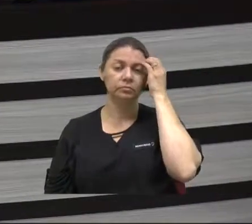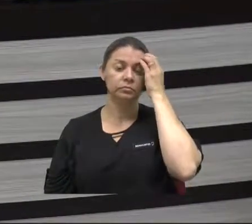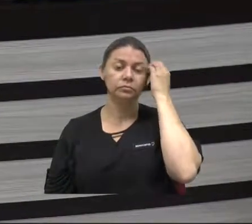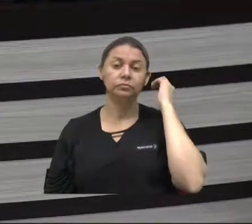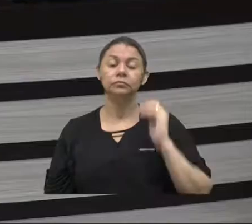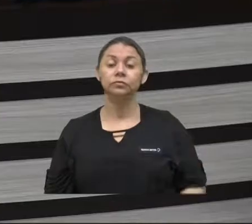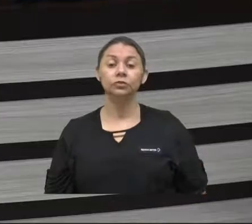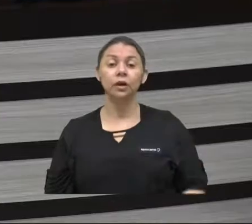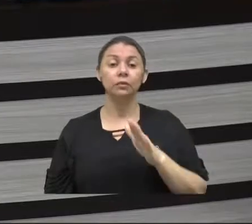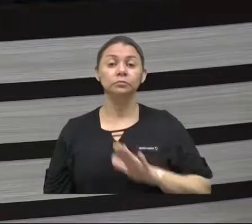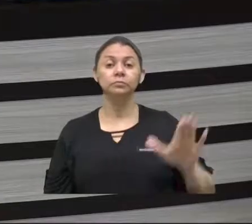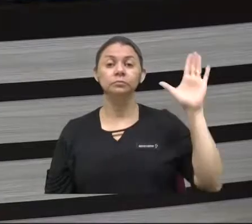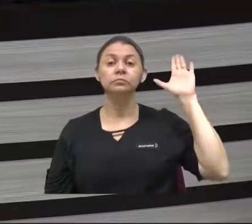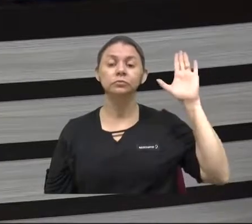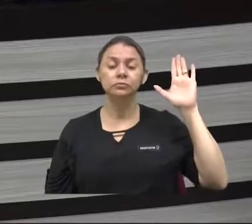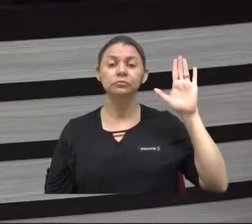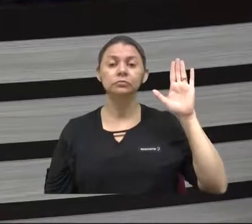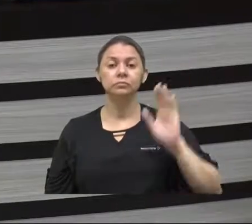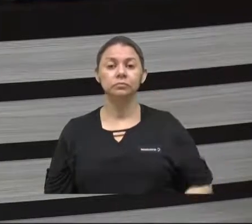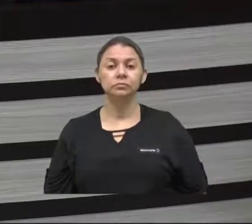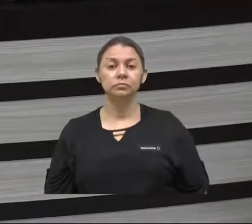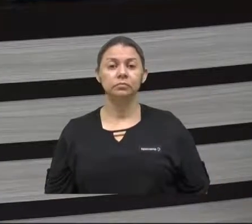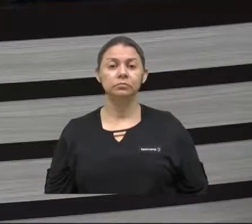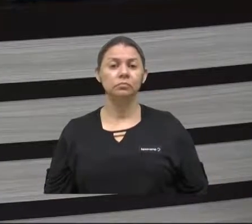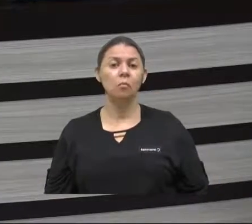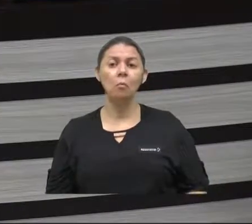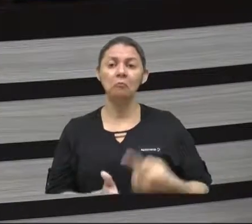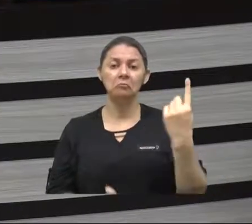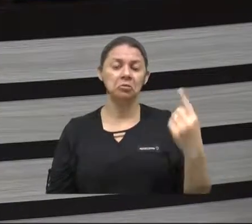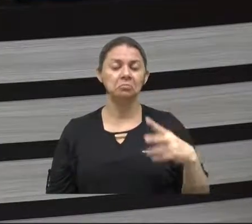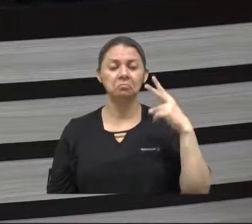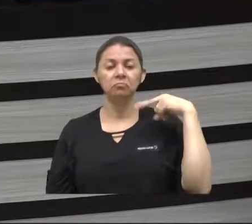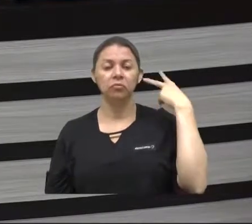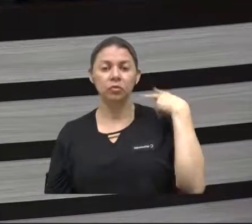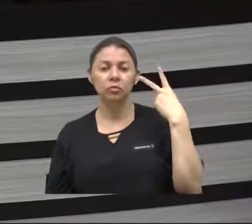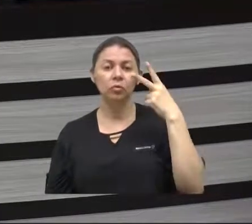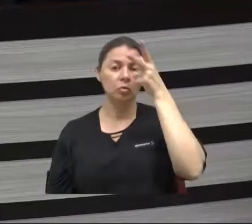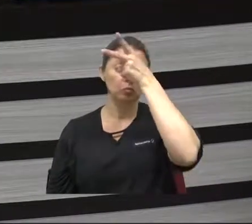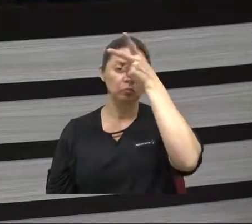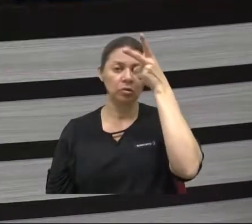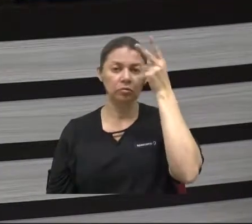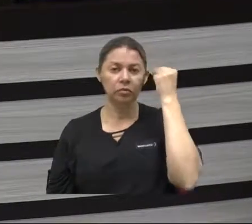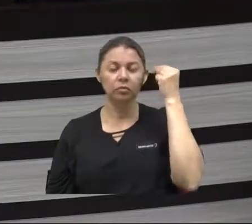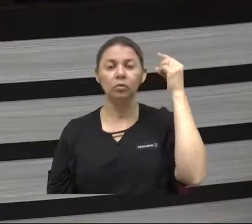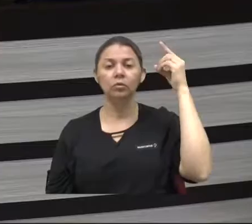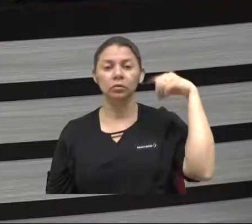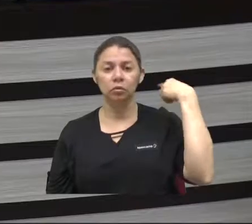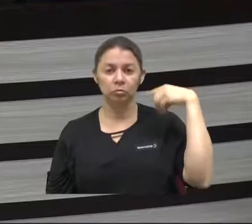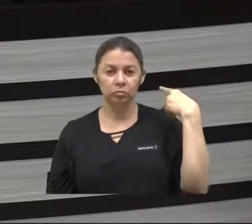candidatou alguma vez a qualquer cargo, seja vereador, prefeito, deputado,